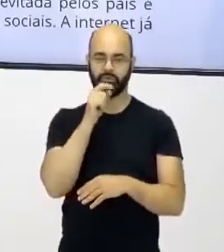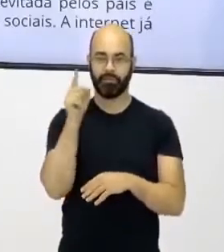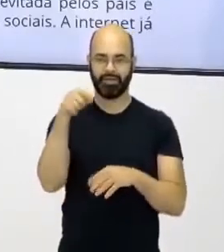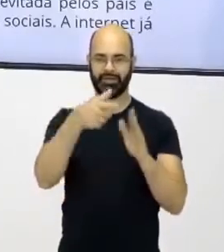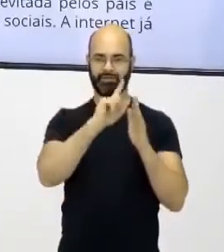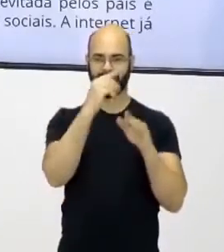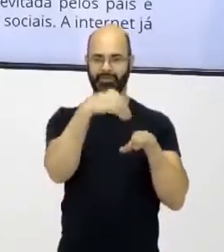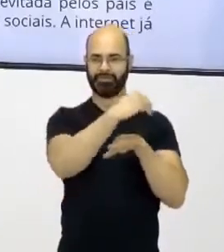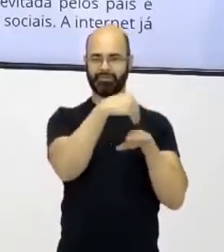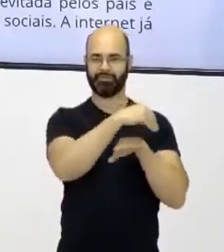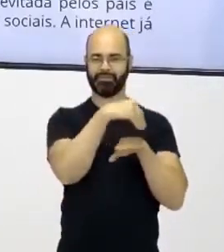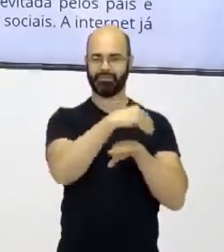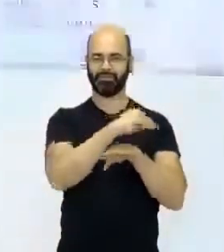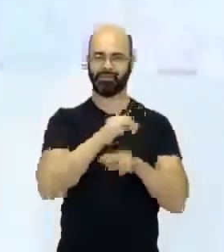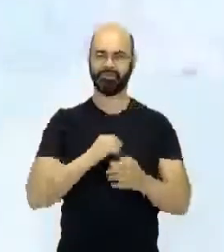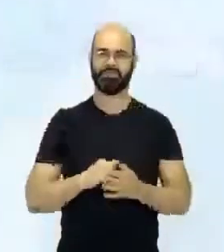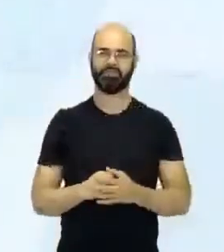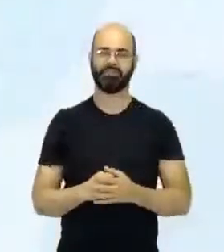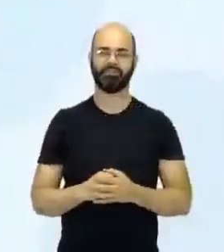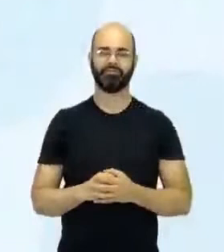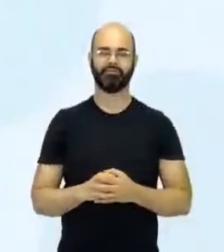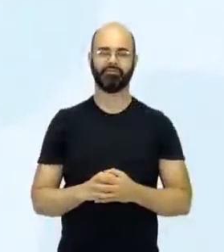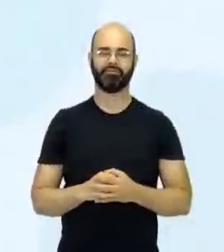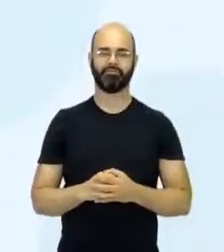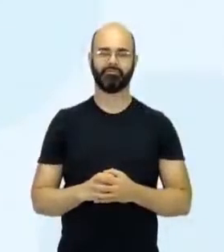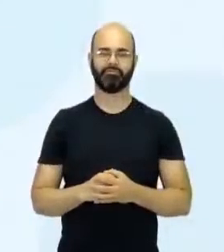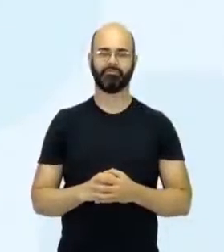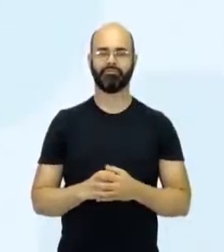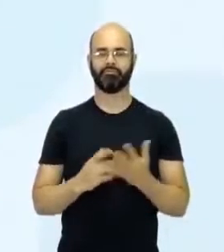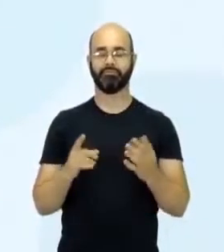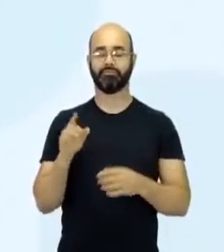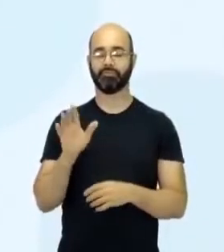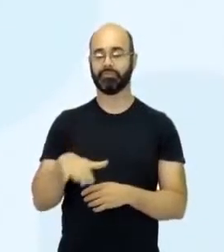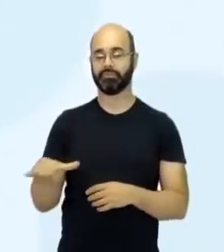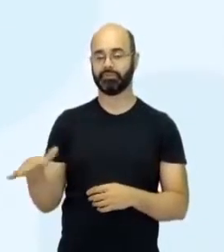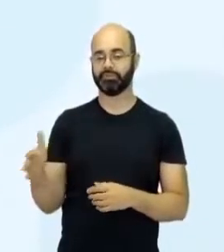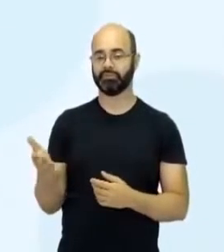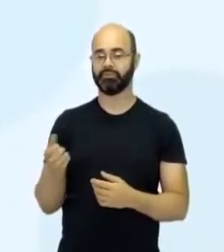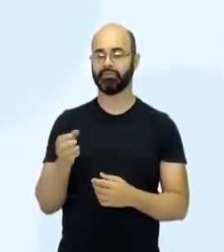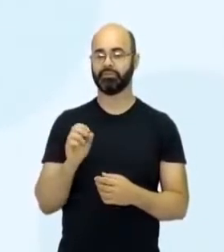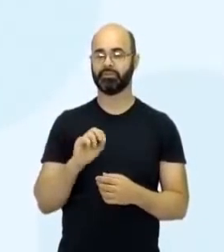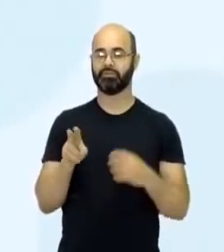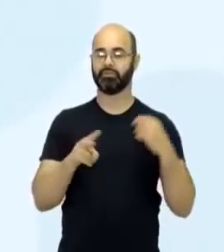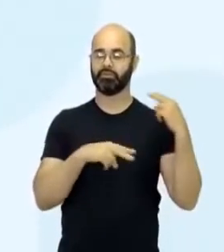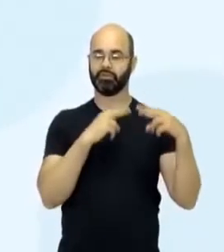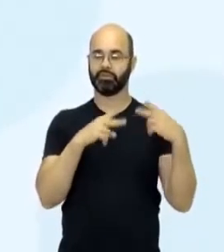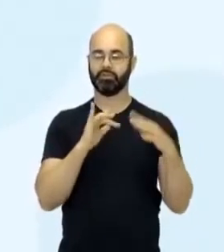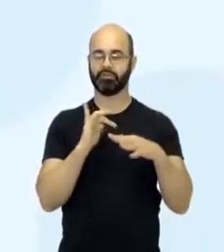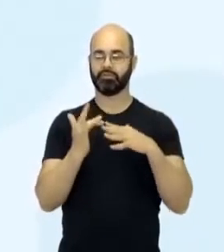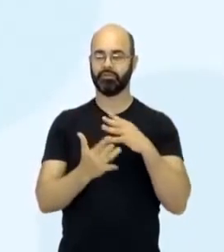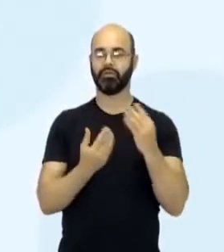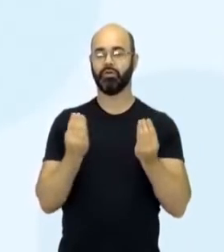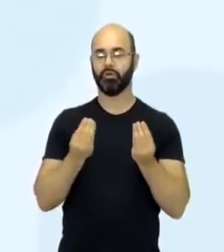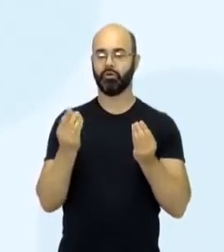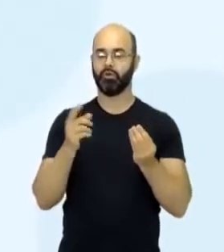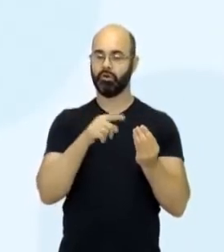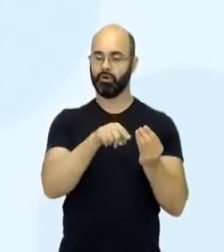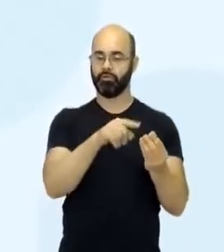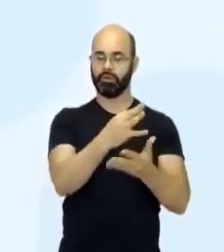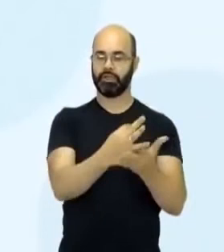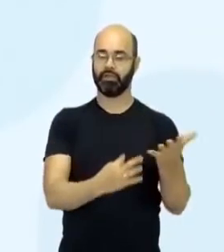ok? Continuando, então. Como, então, controlar as crianças e adolescentes nas redes sociais? Então, ele traz uma proposta. Então,